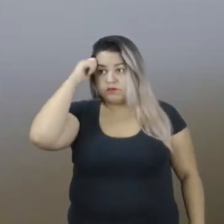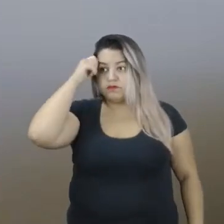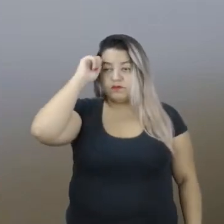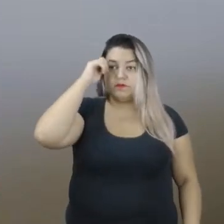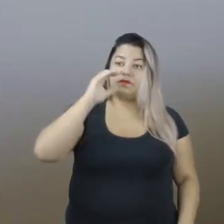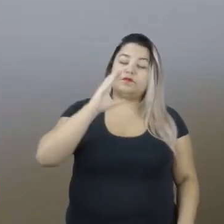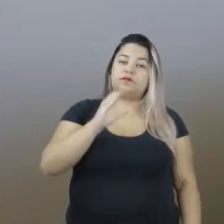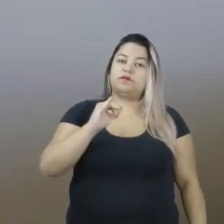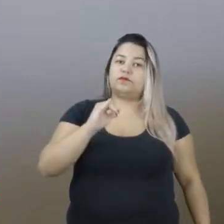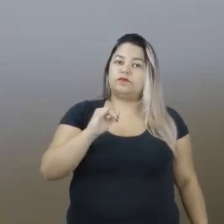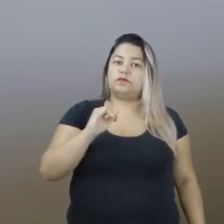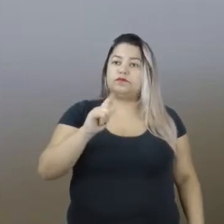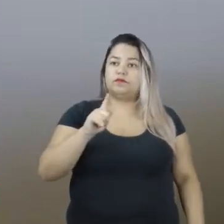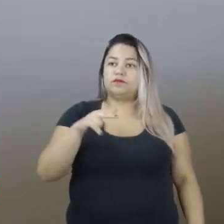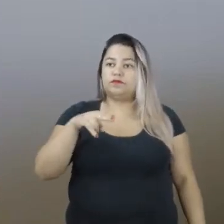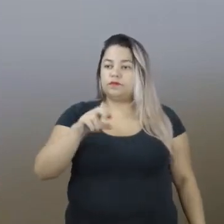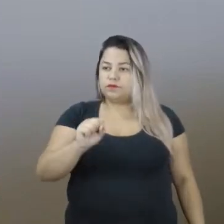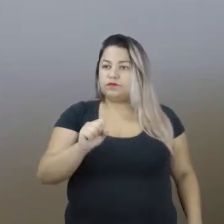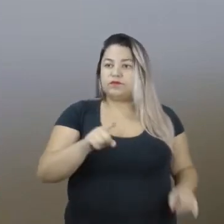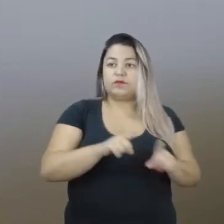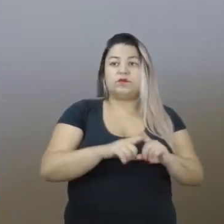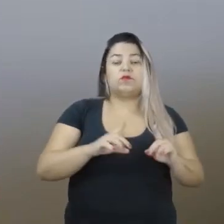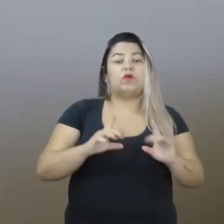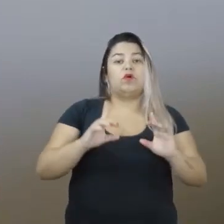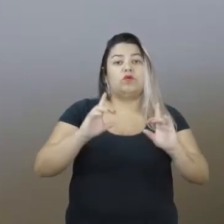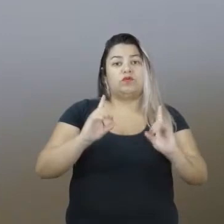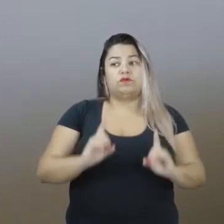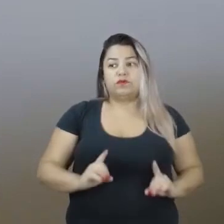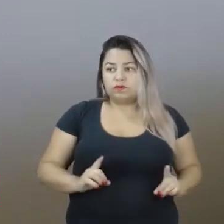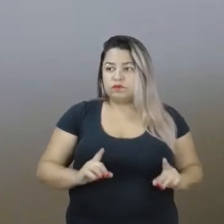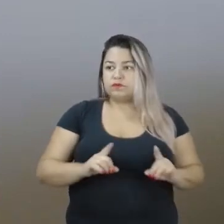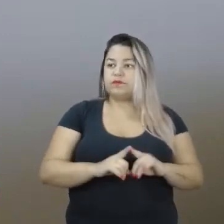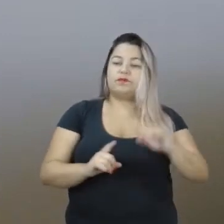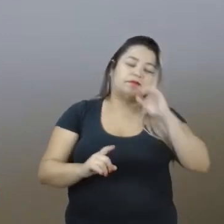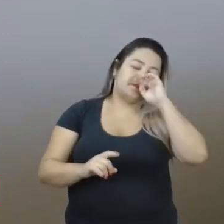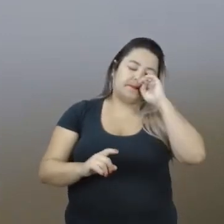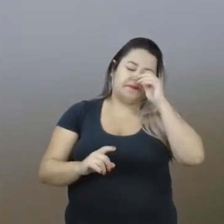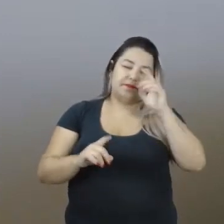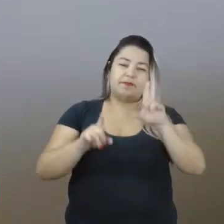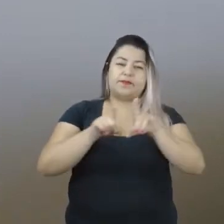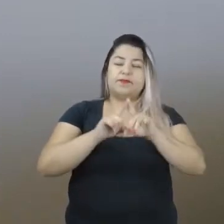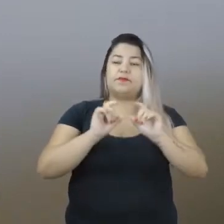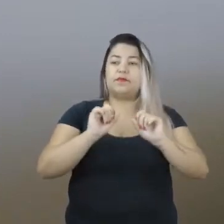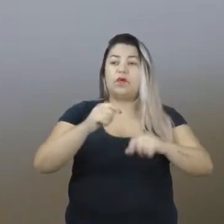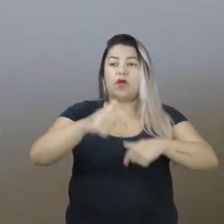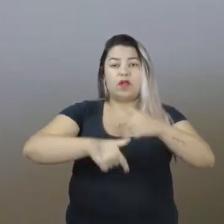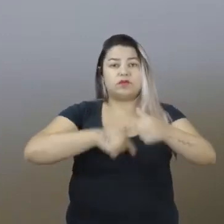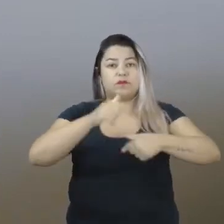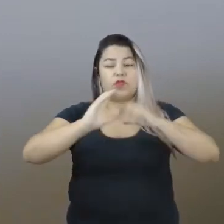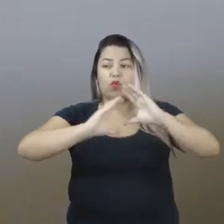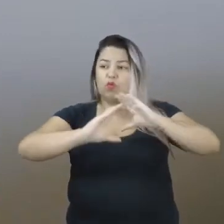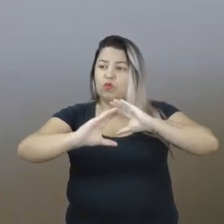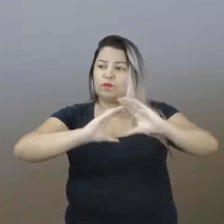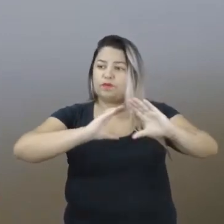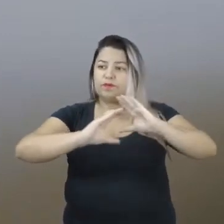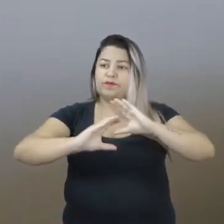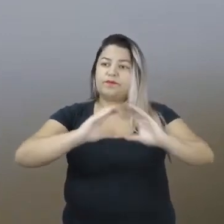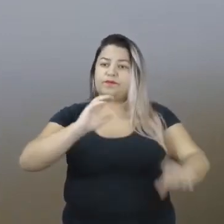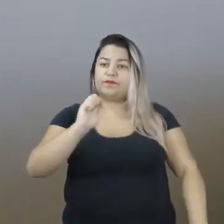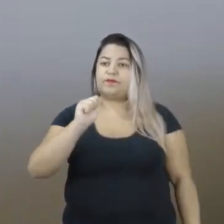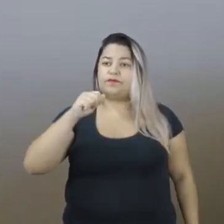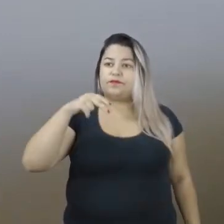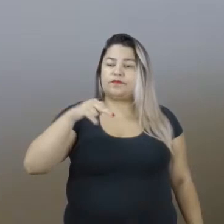com deficiência. Investimento inicial de 9 milhões. Grupo de Trabalho Interministerial de Comunicação